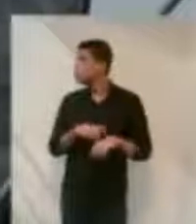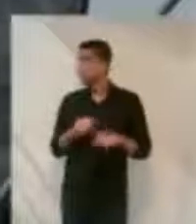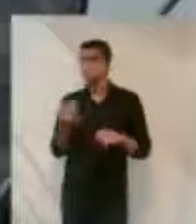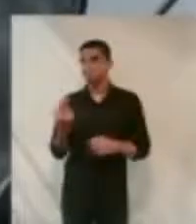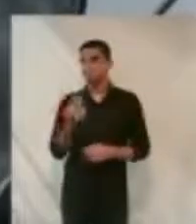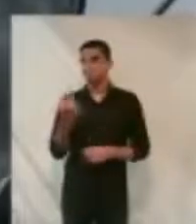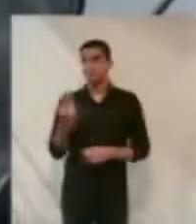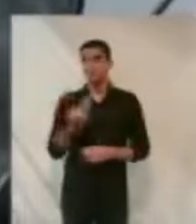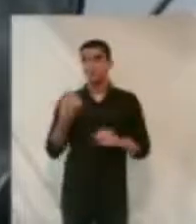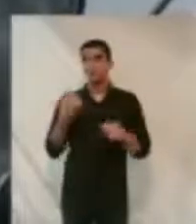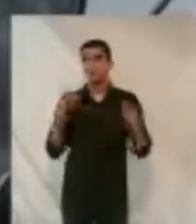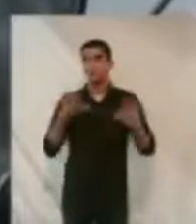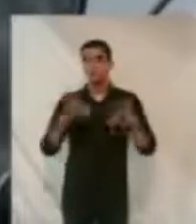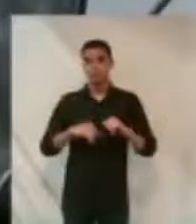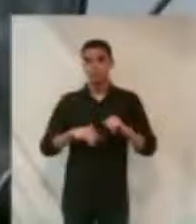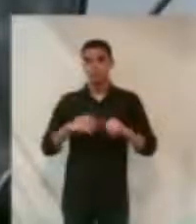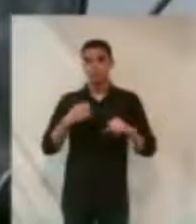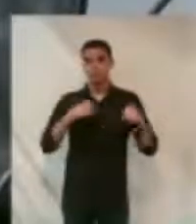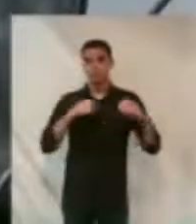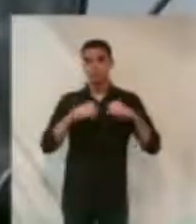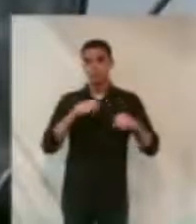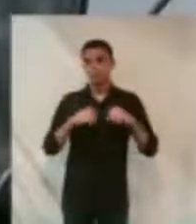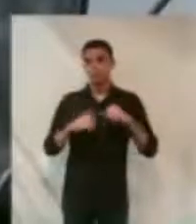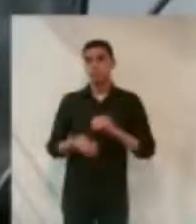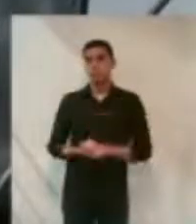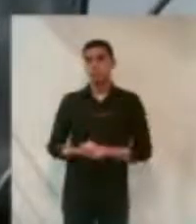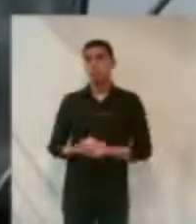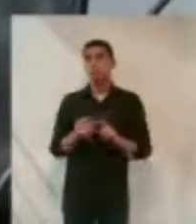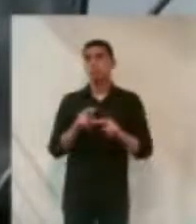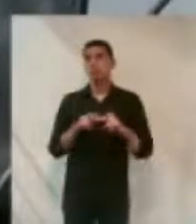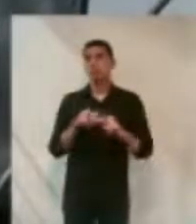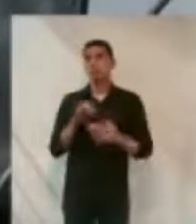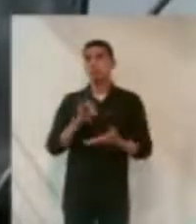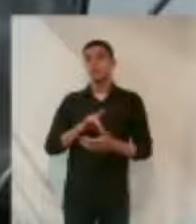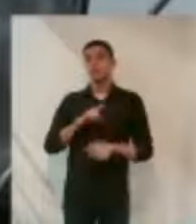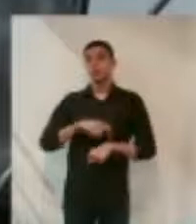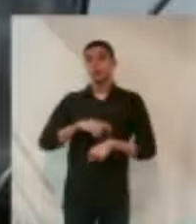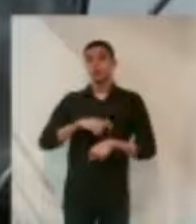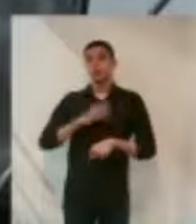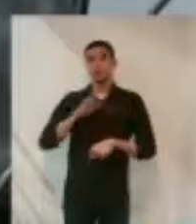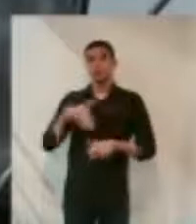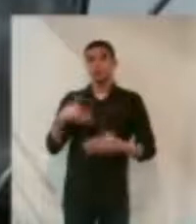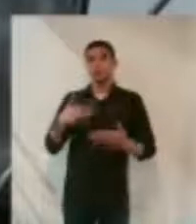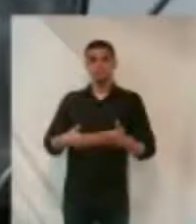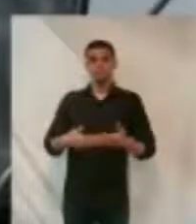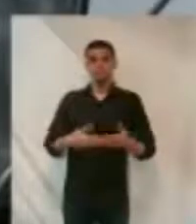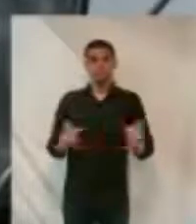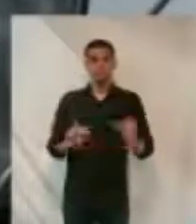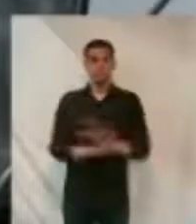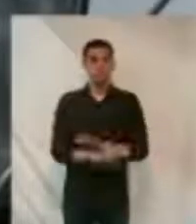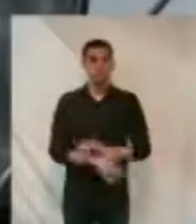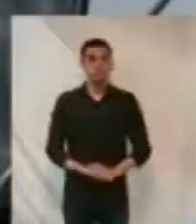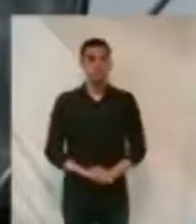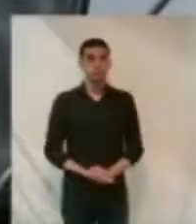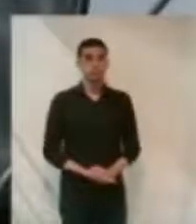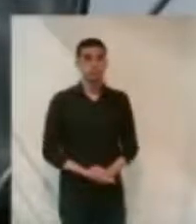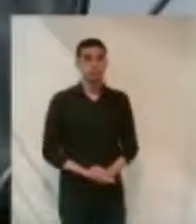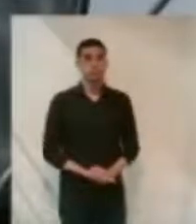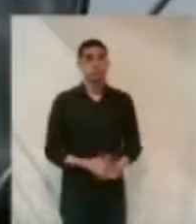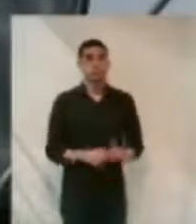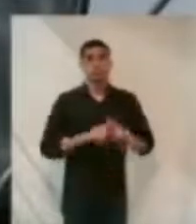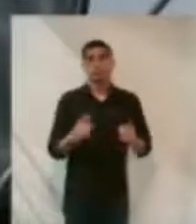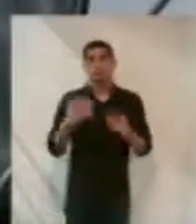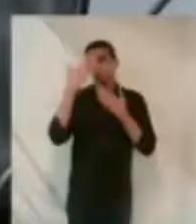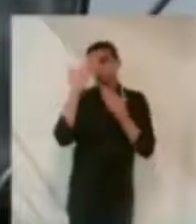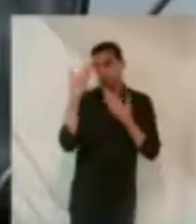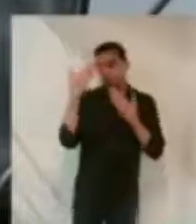de concluir os debates. Estamos realmente com o horário já estendido. Tenho que agradecer